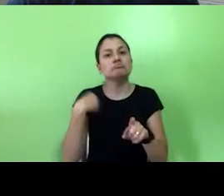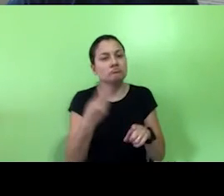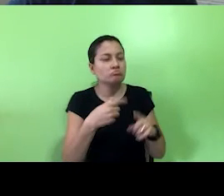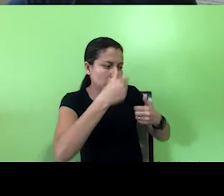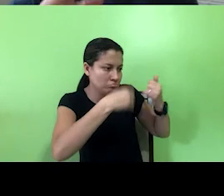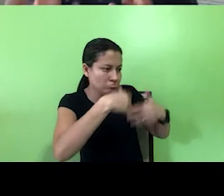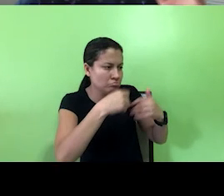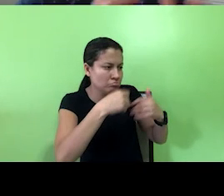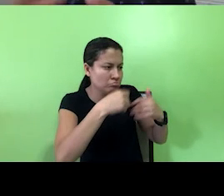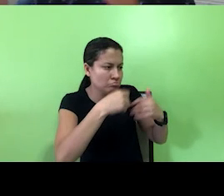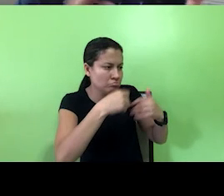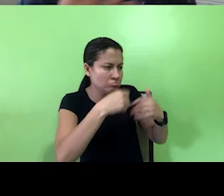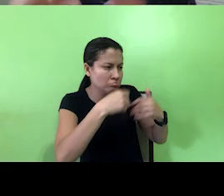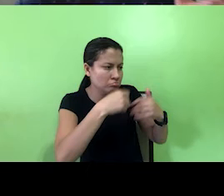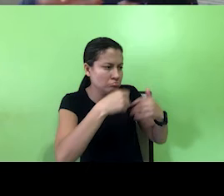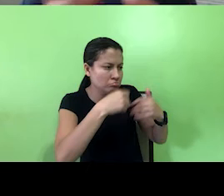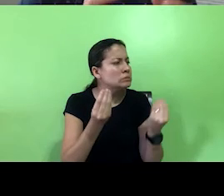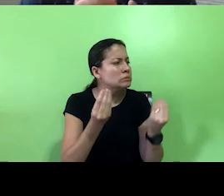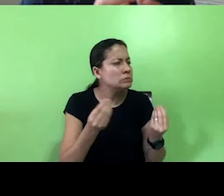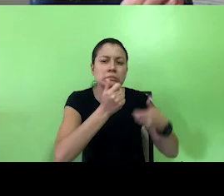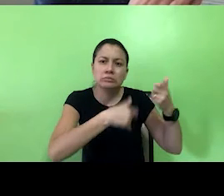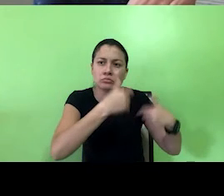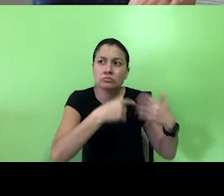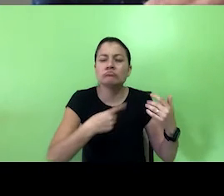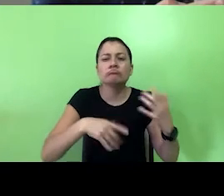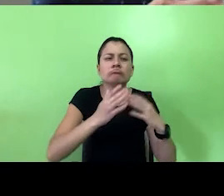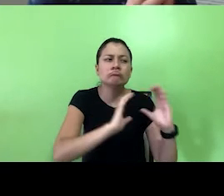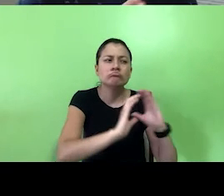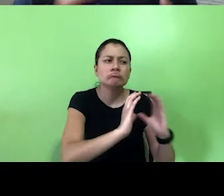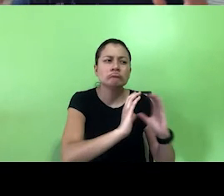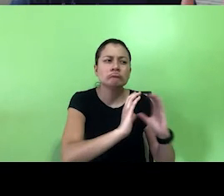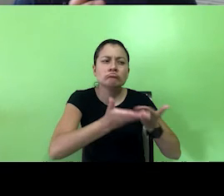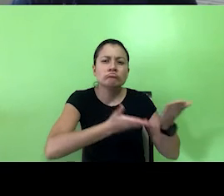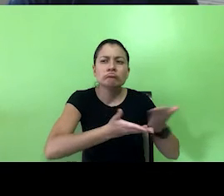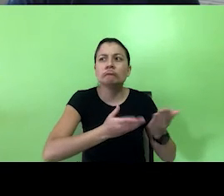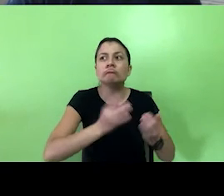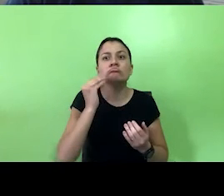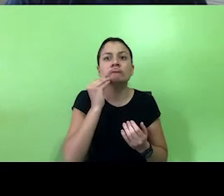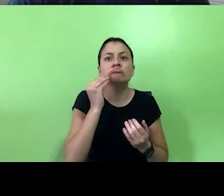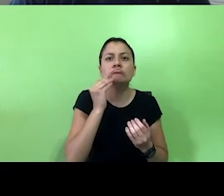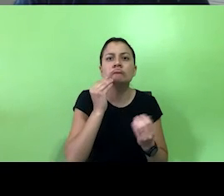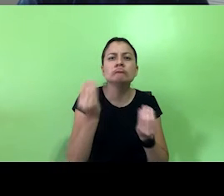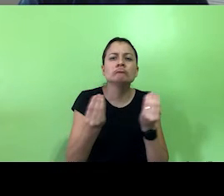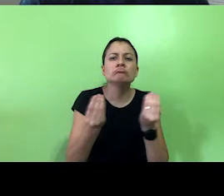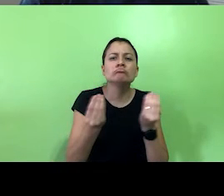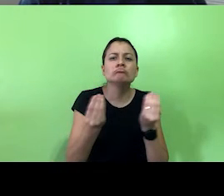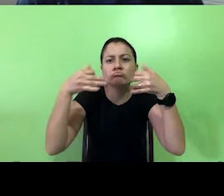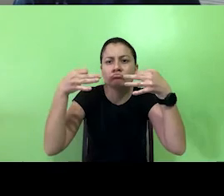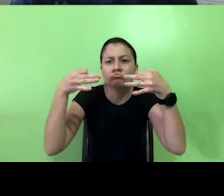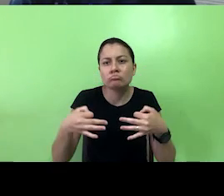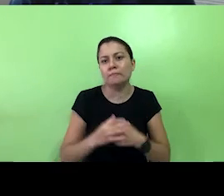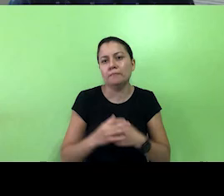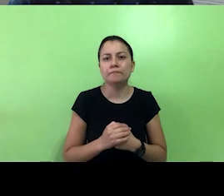de design, e a gente ia ali se entendendo e tentando achar a melhor explicação para as coisas que a gente gostaria.